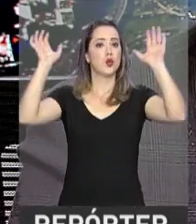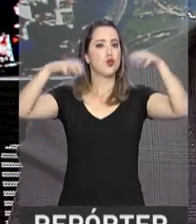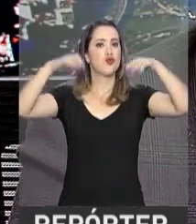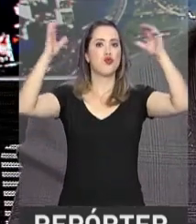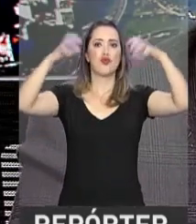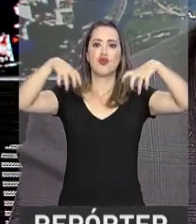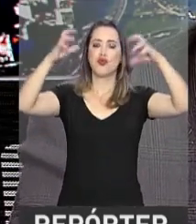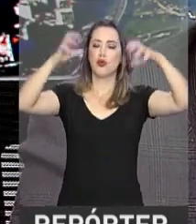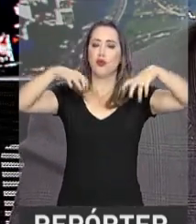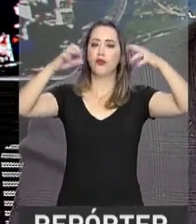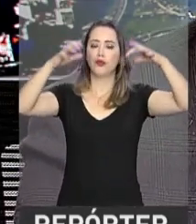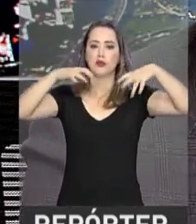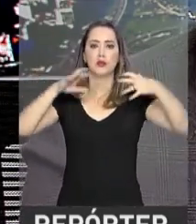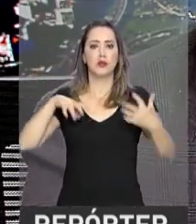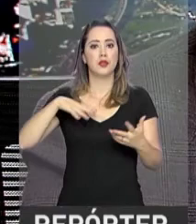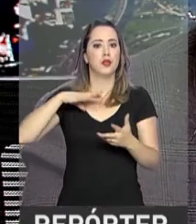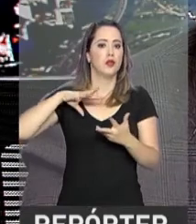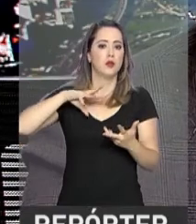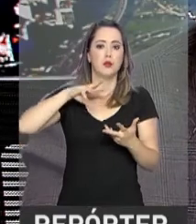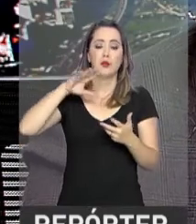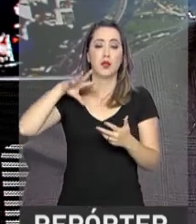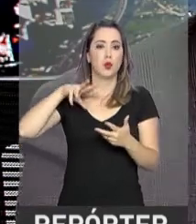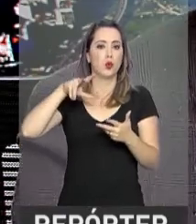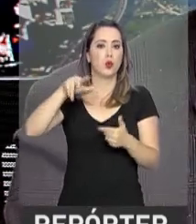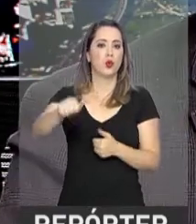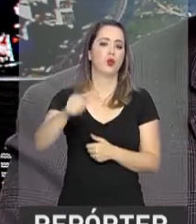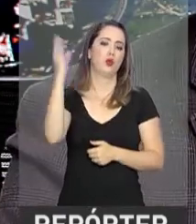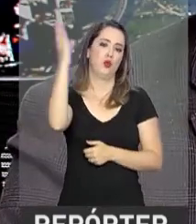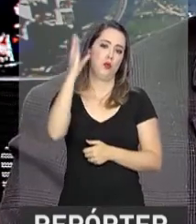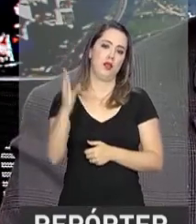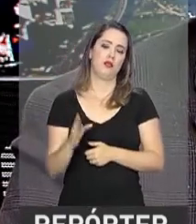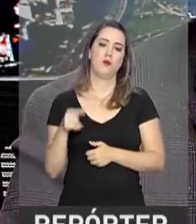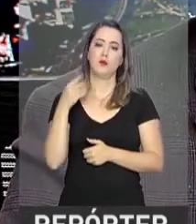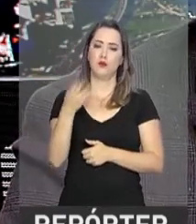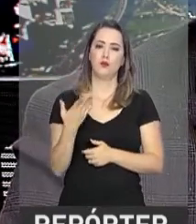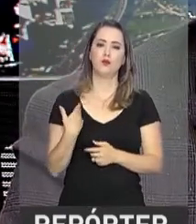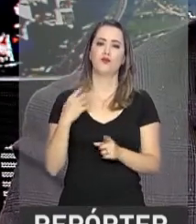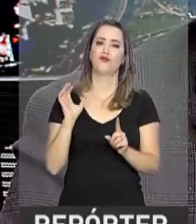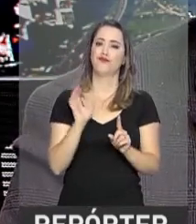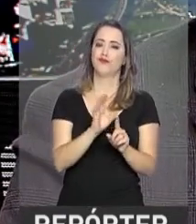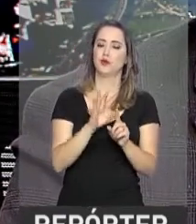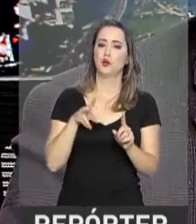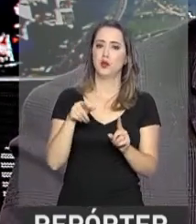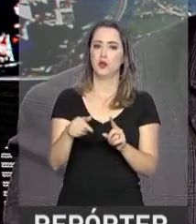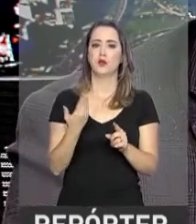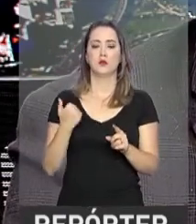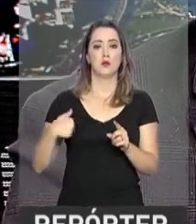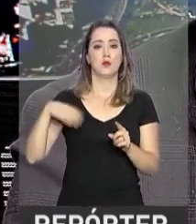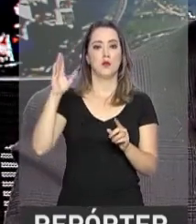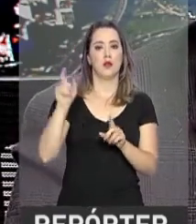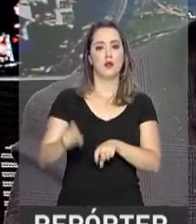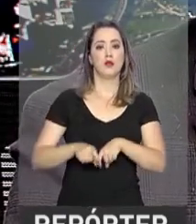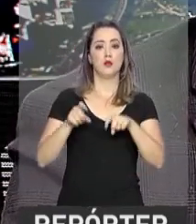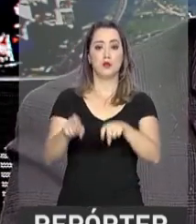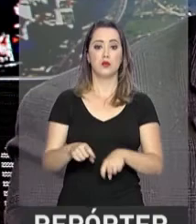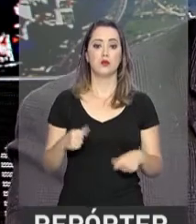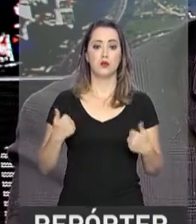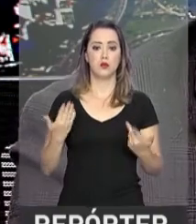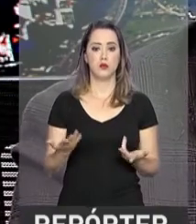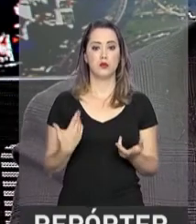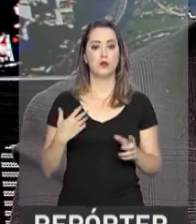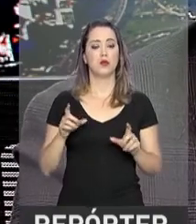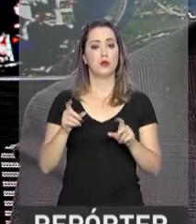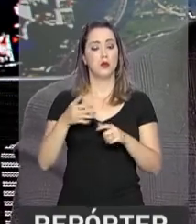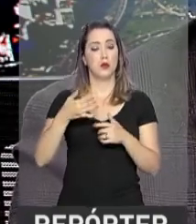regime de chuvas para o resto do brasil e isso afeta os interesses de sobretudo à produção agrícola e